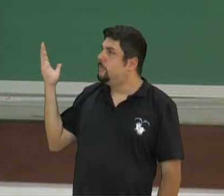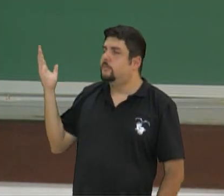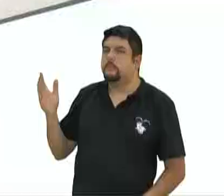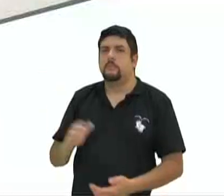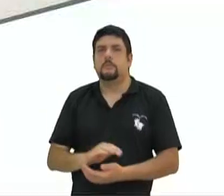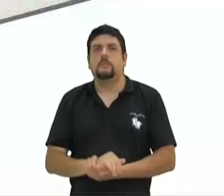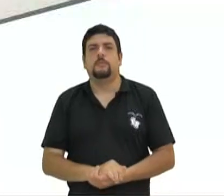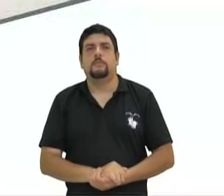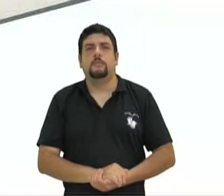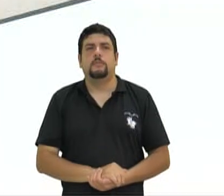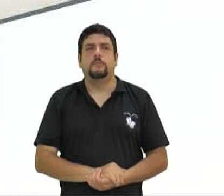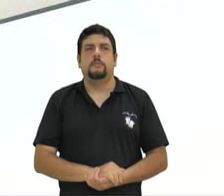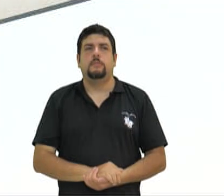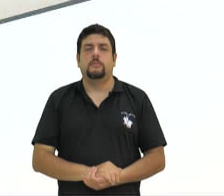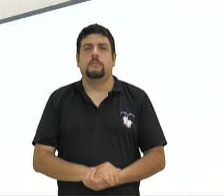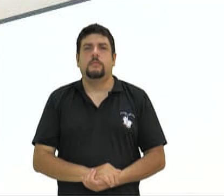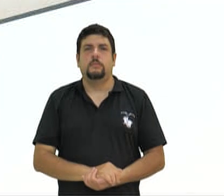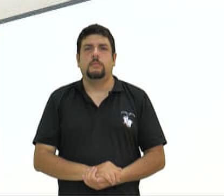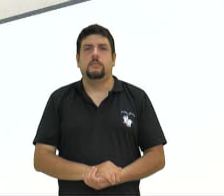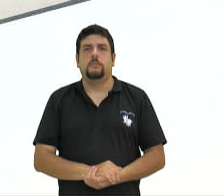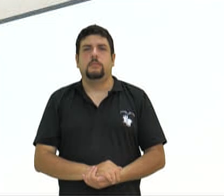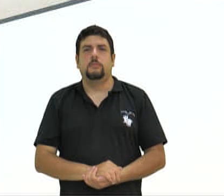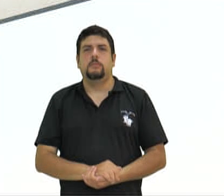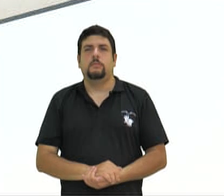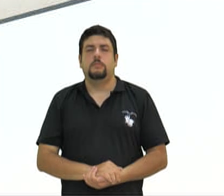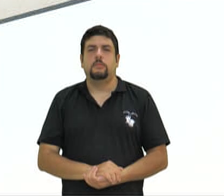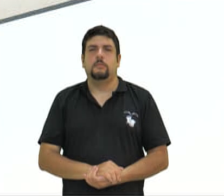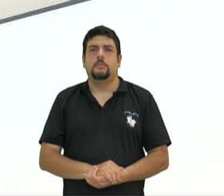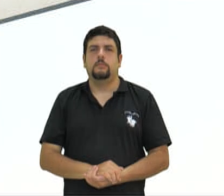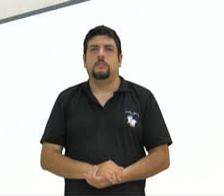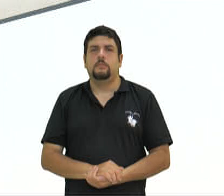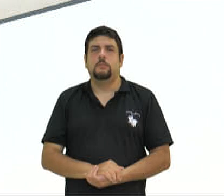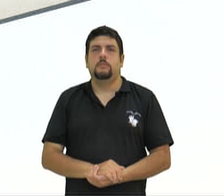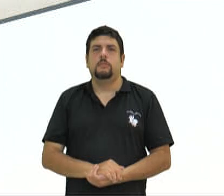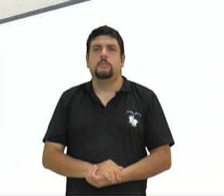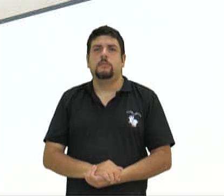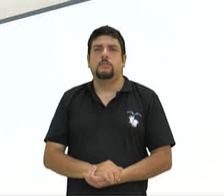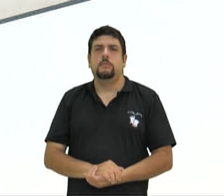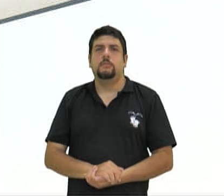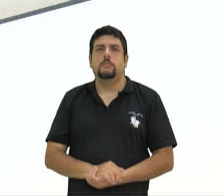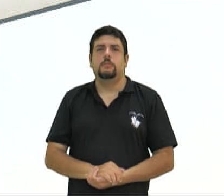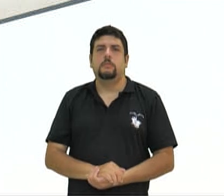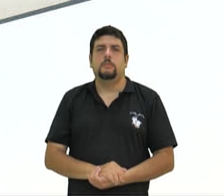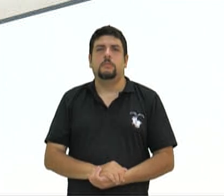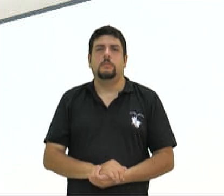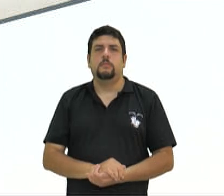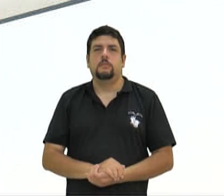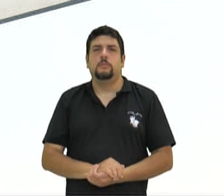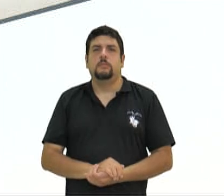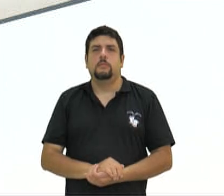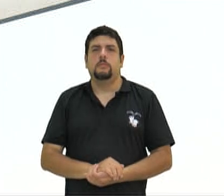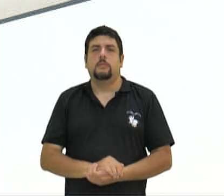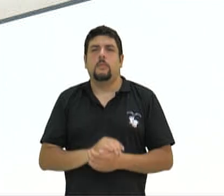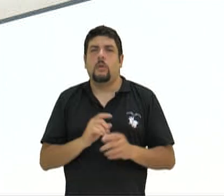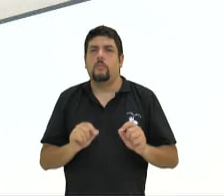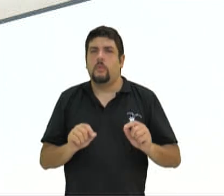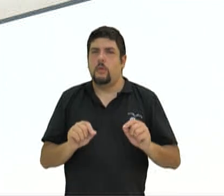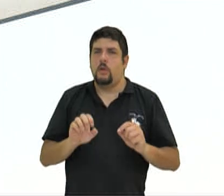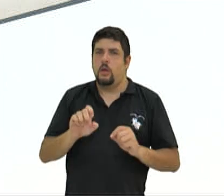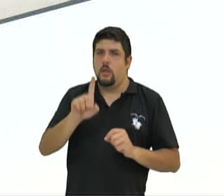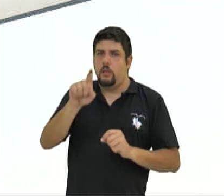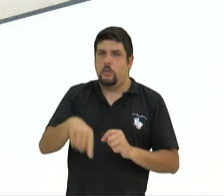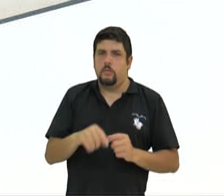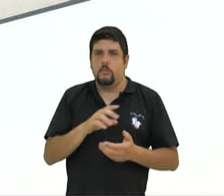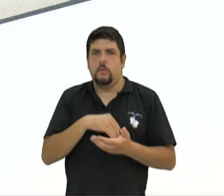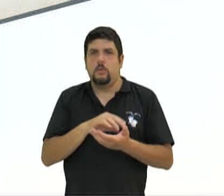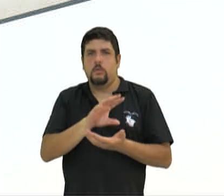o foguete indo para a Lua também, são dois originais, assim, reprodução da original dele lá, né, foto